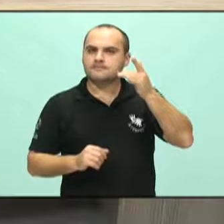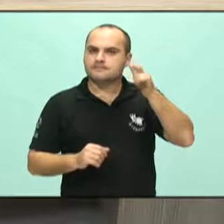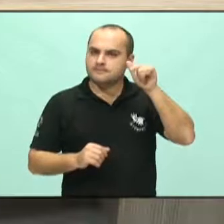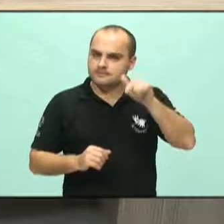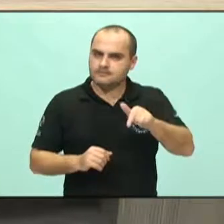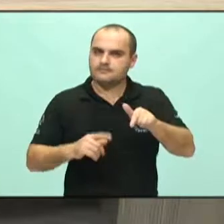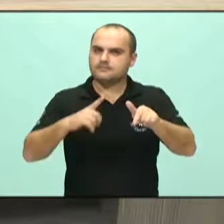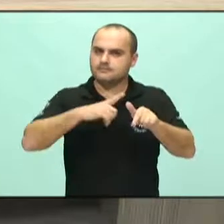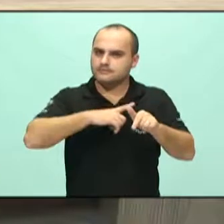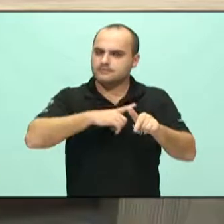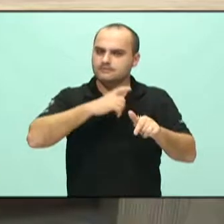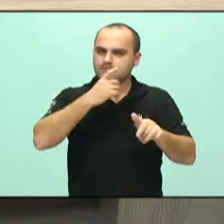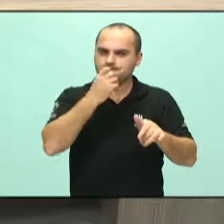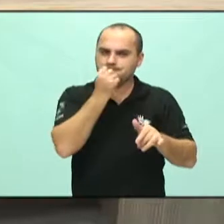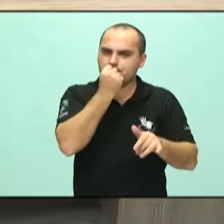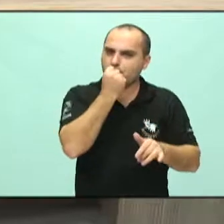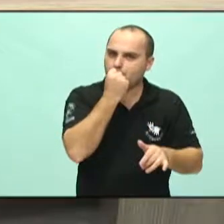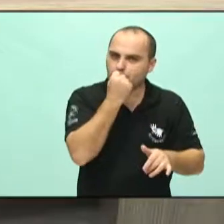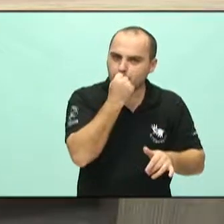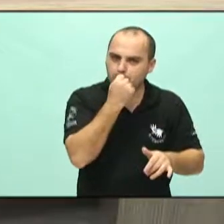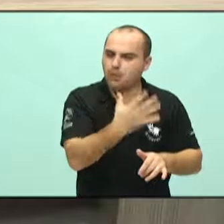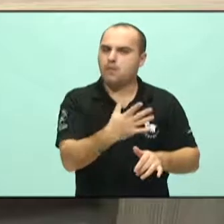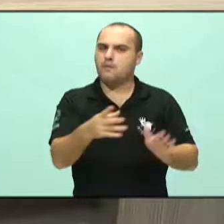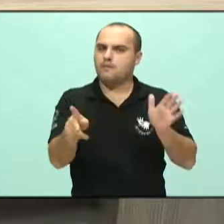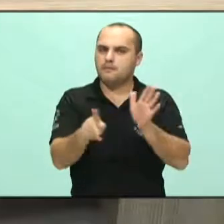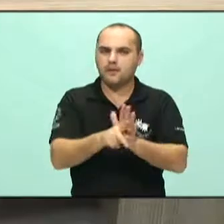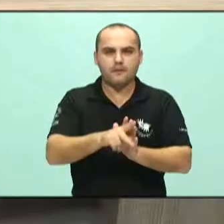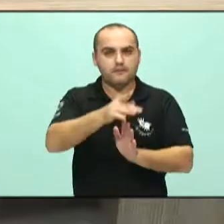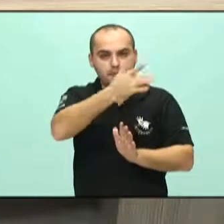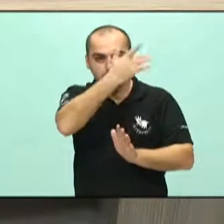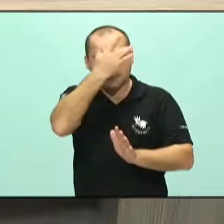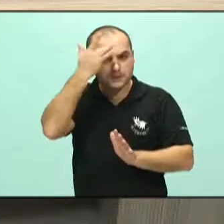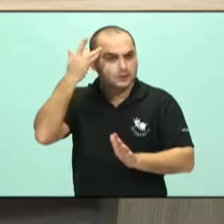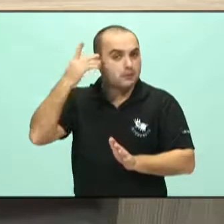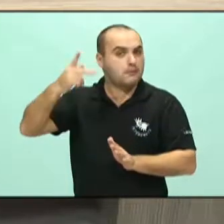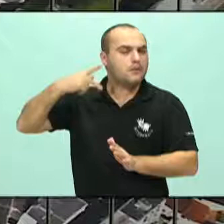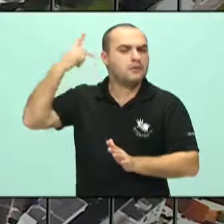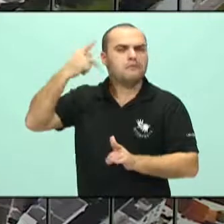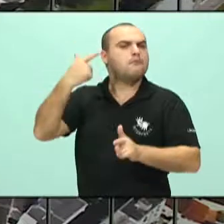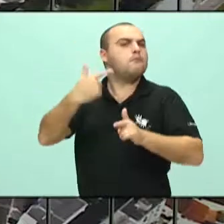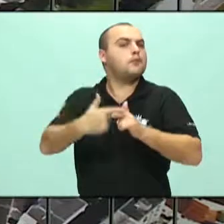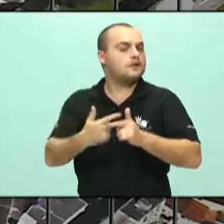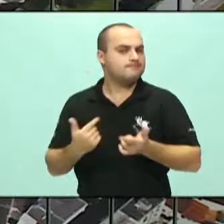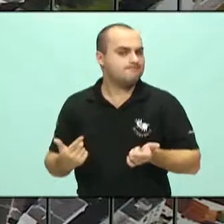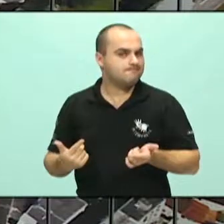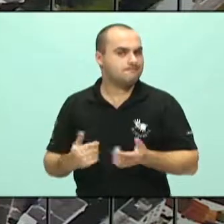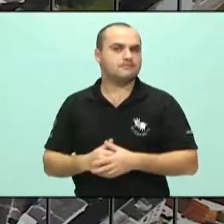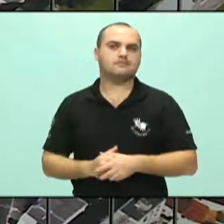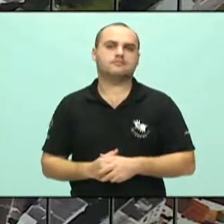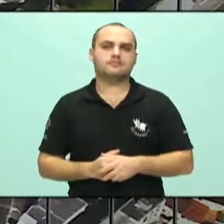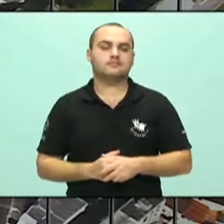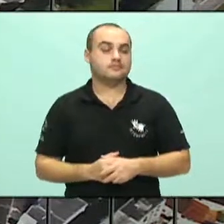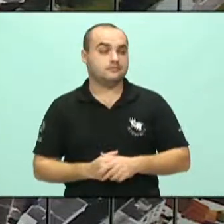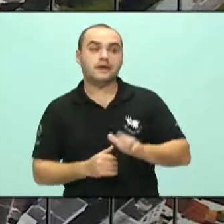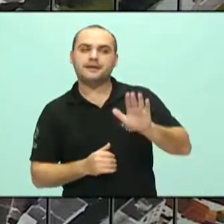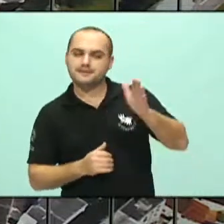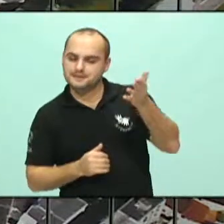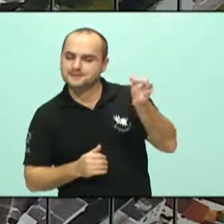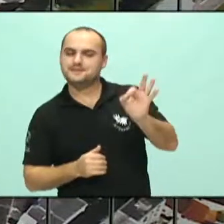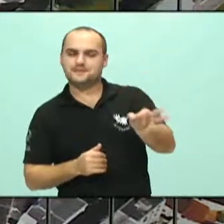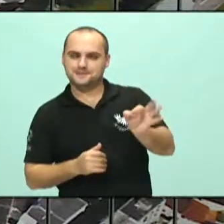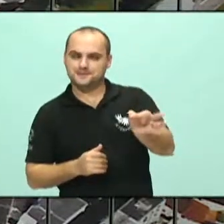berço tão rico em personalidades políticas? Então, você veja,